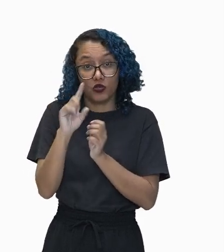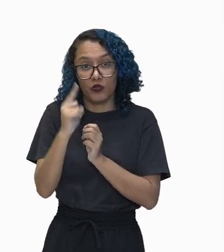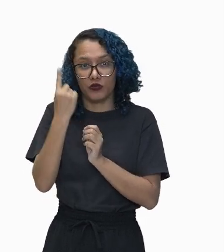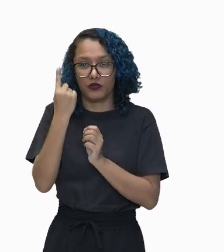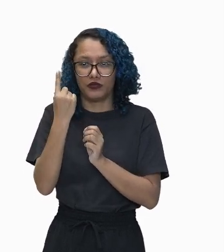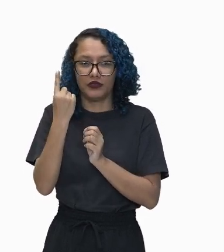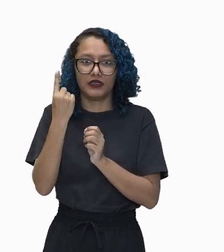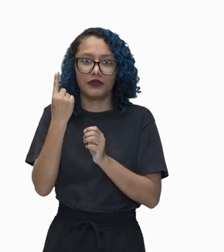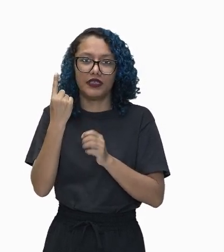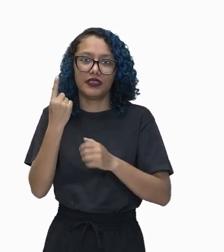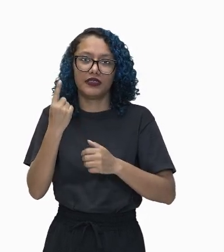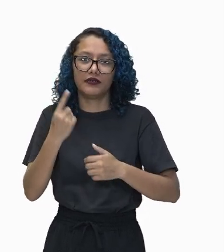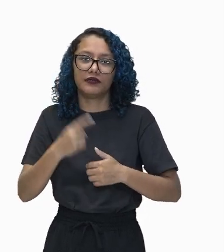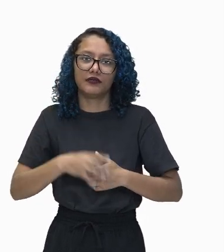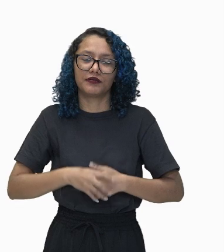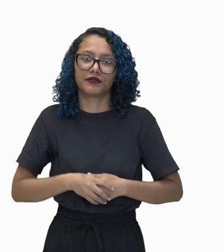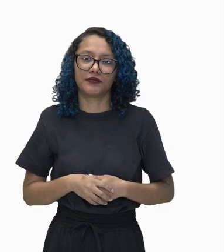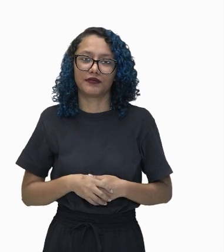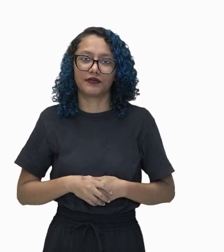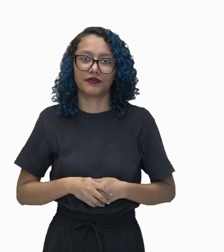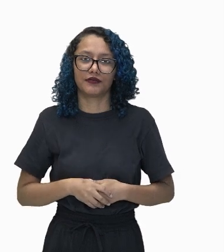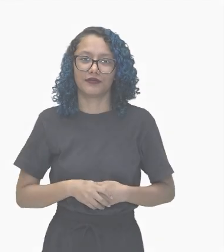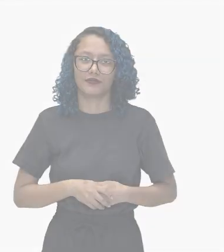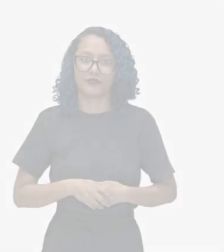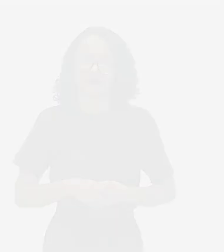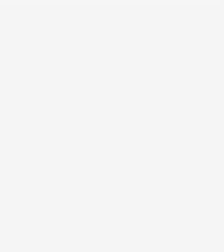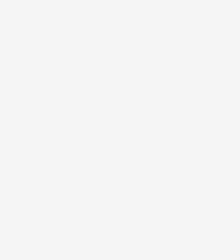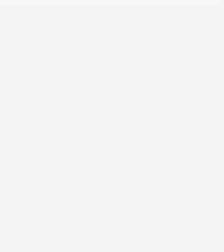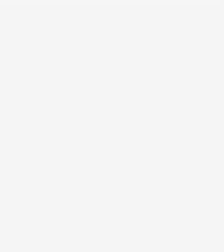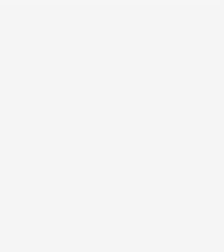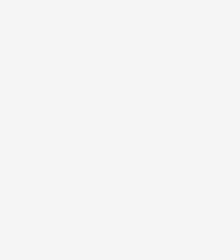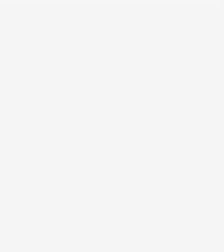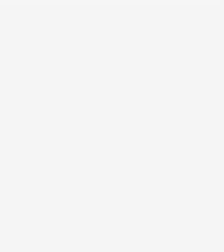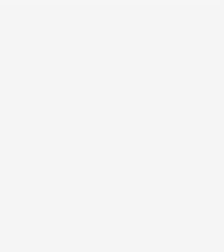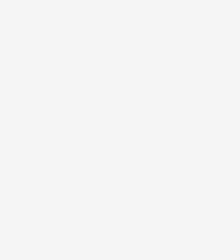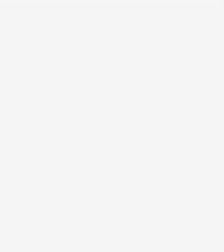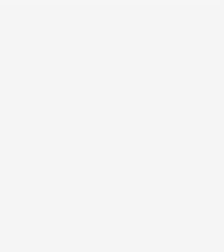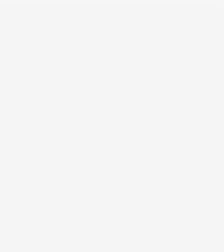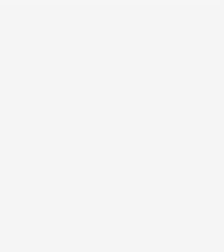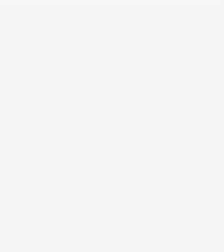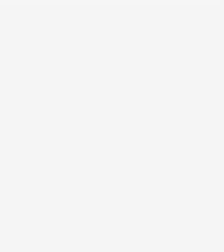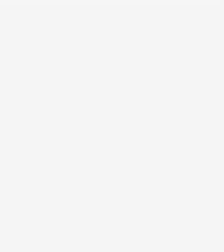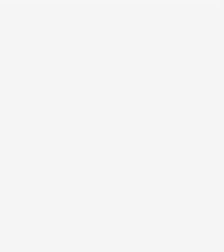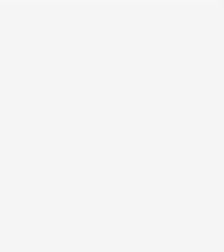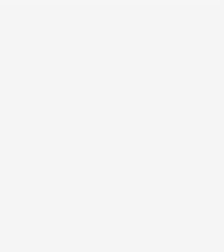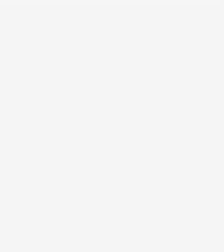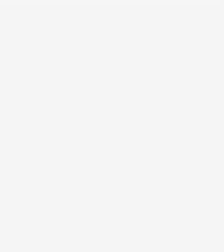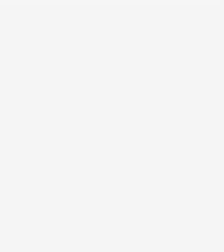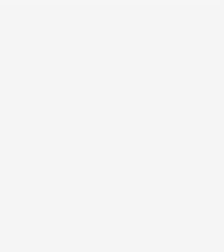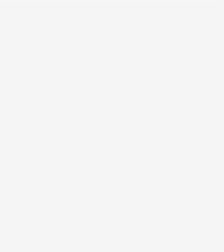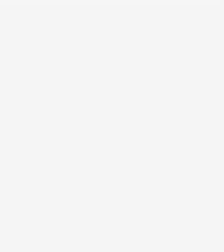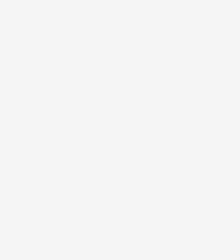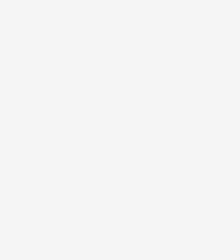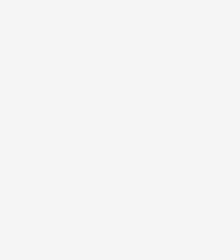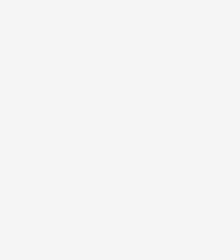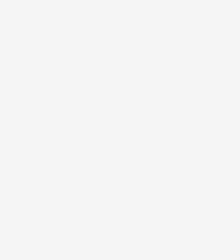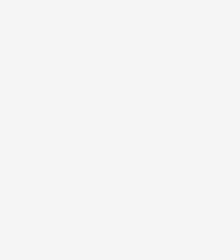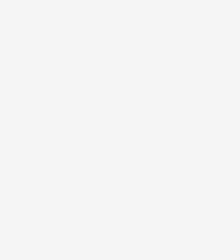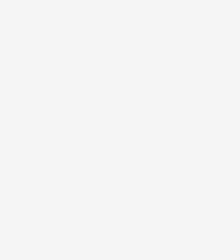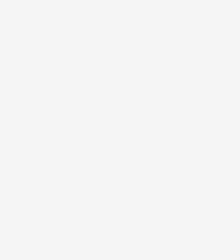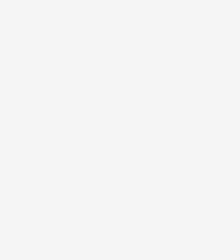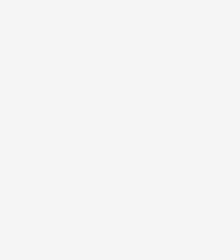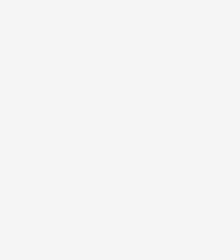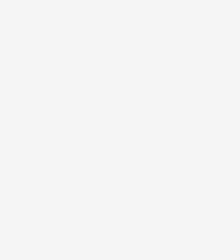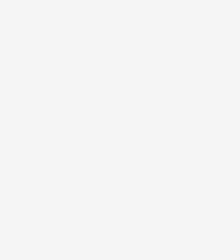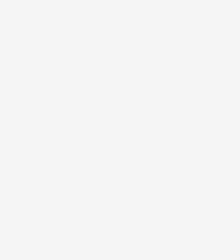palavra principal, ok? Então temos aí o simples, olha só.